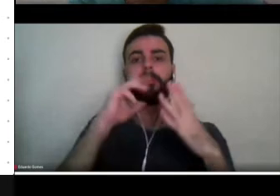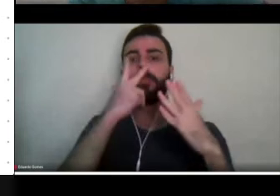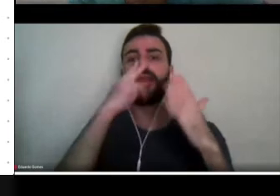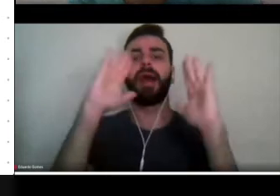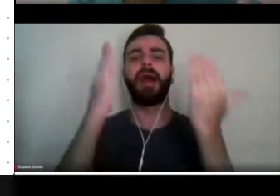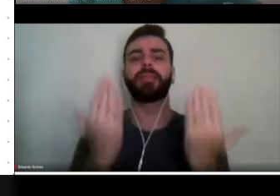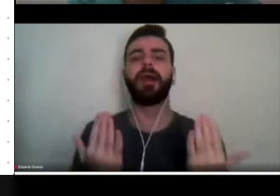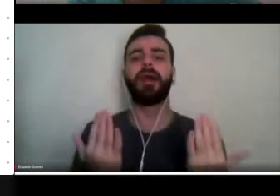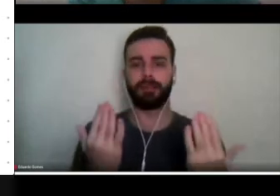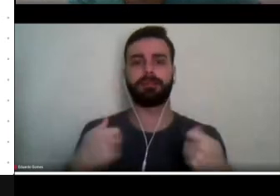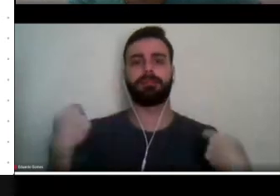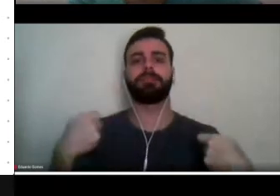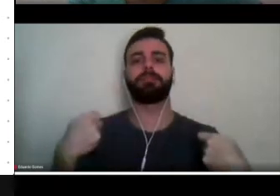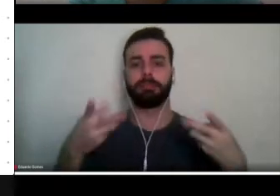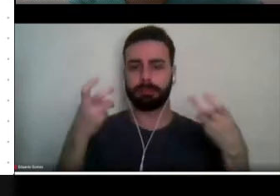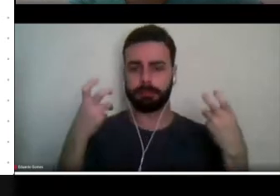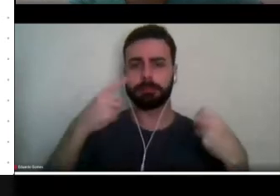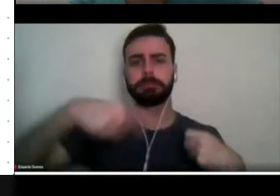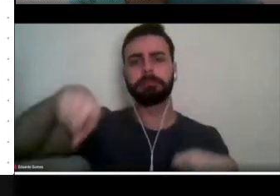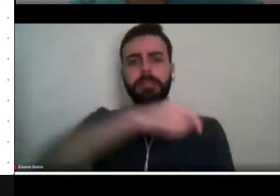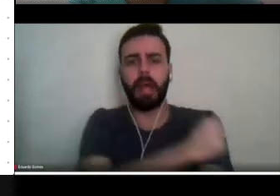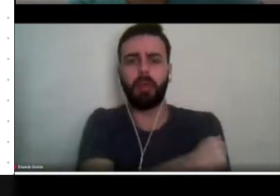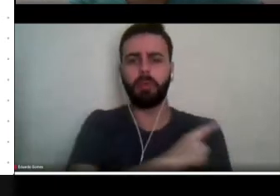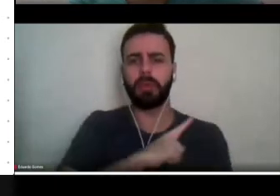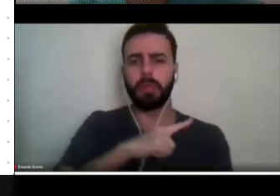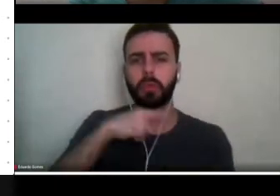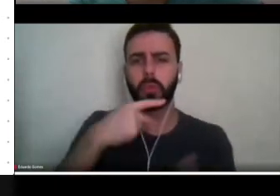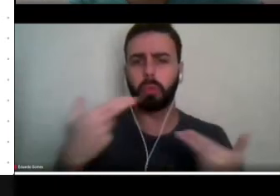isso? Isso é cálculo 1, gente.